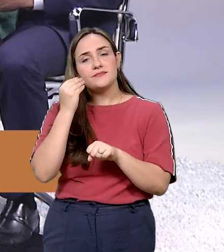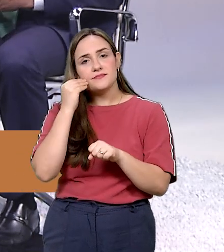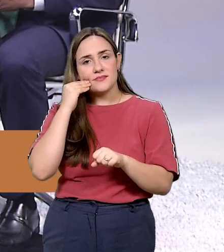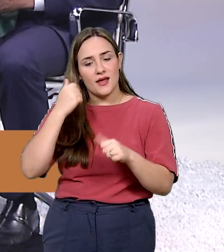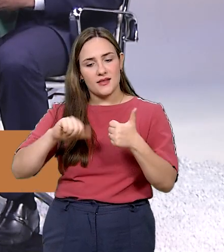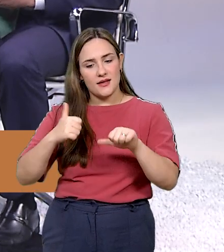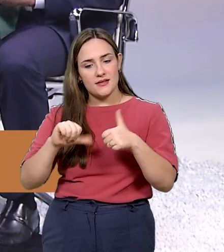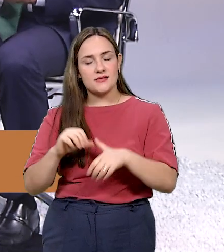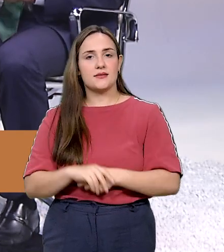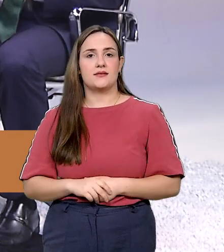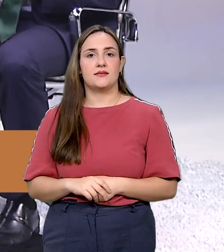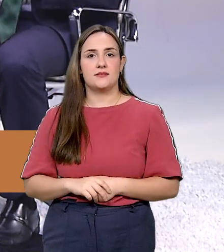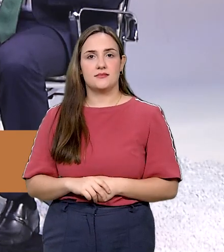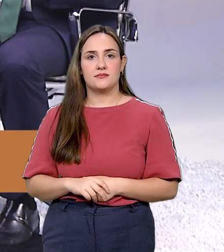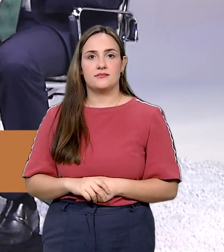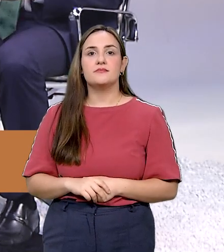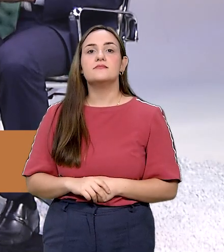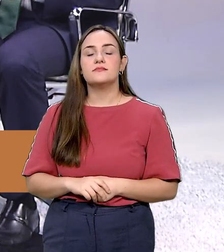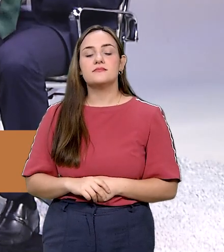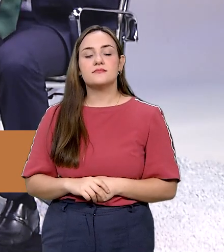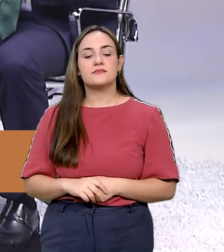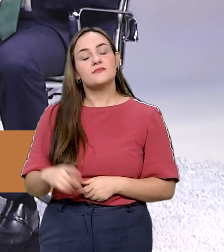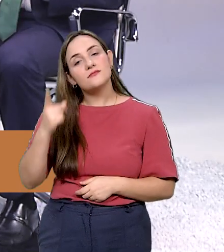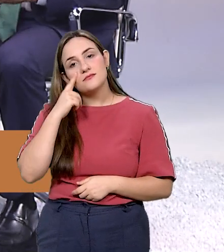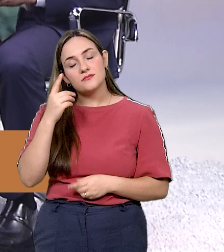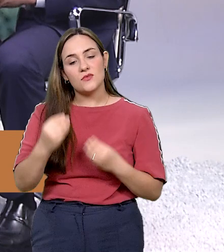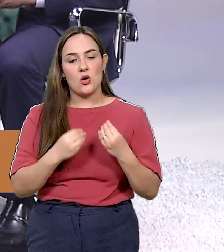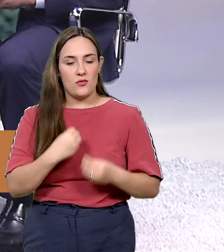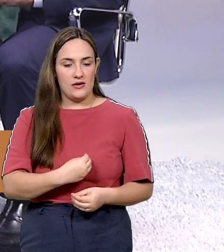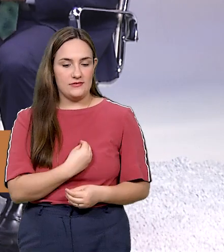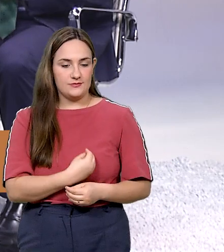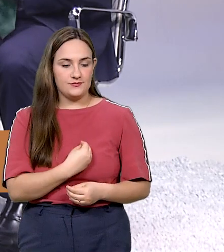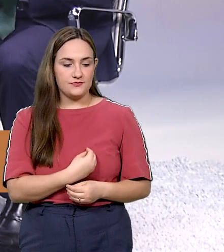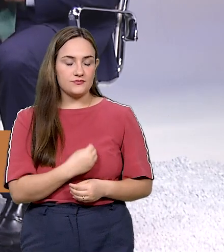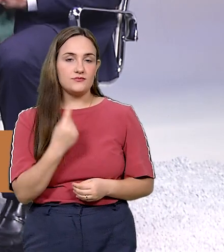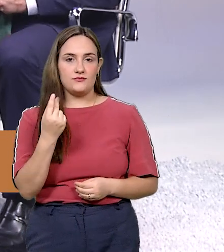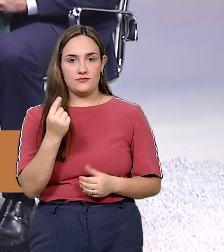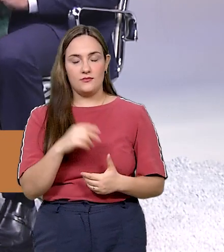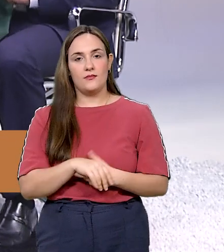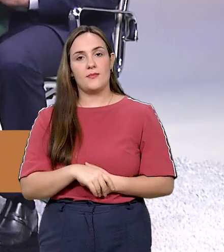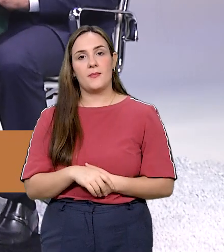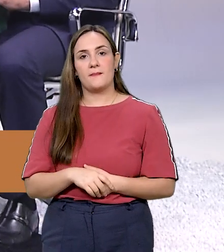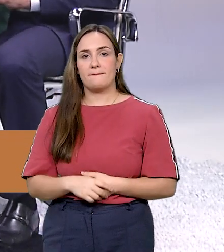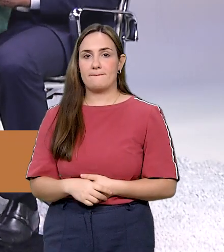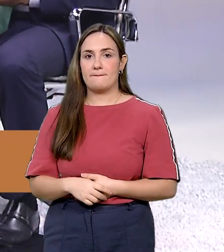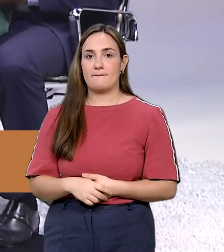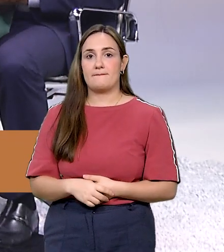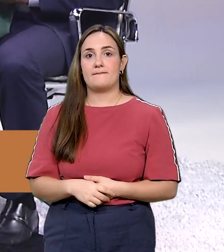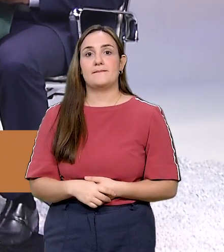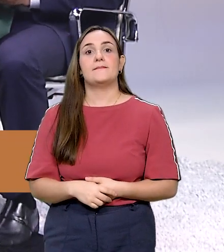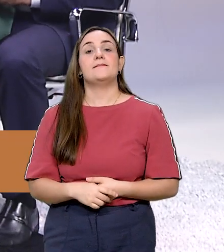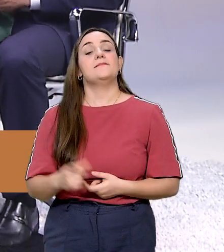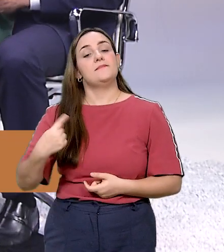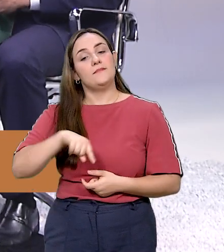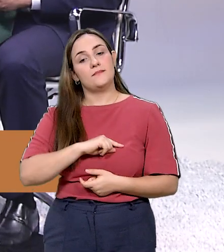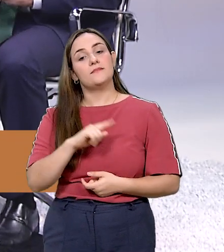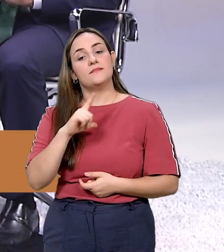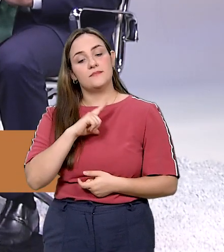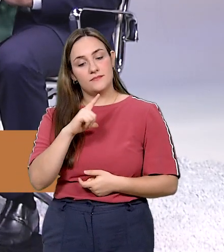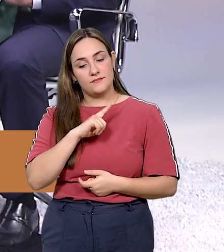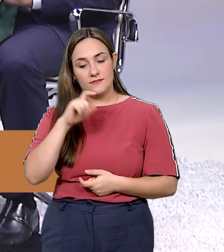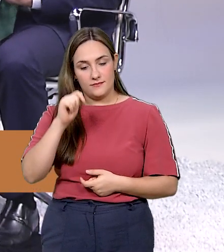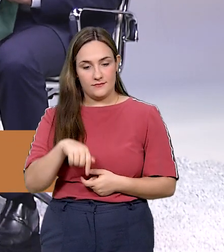revisar, para poder reorganizar a sua vida financeira. Então, o que acontece? Nós temos no nosso